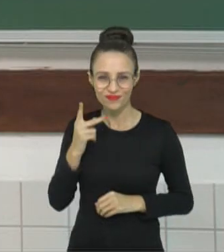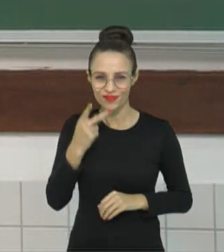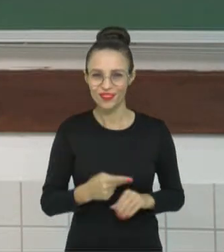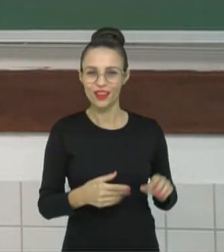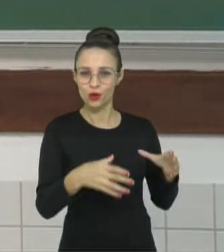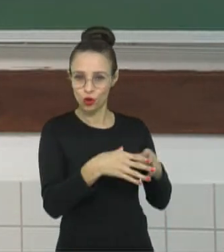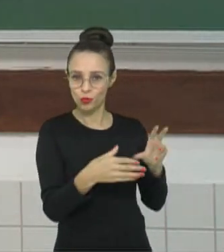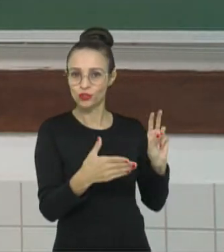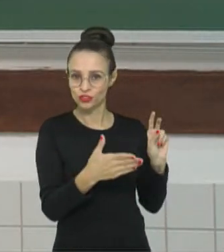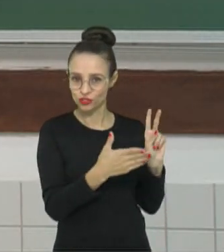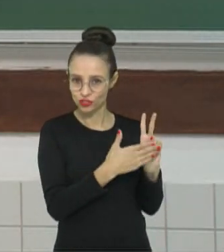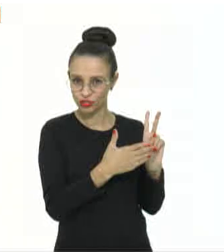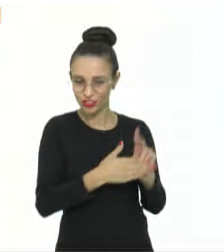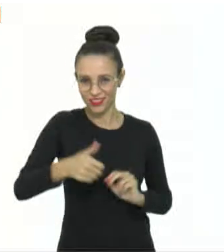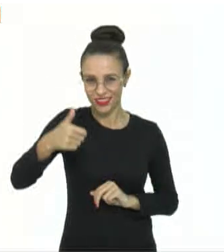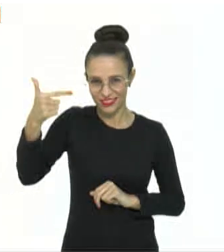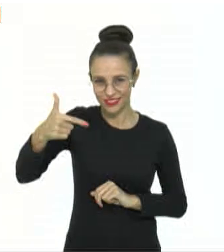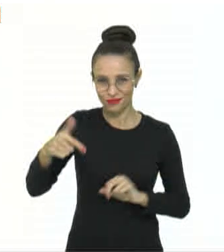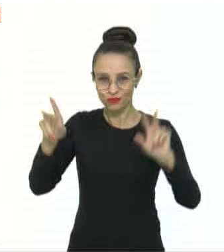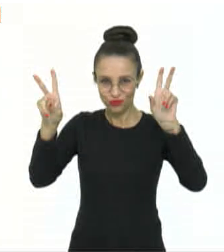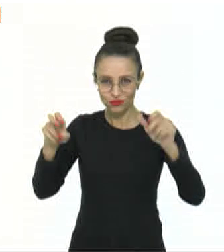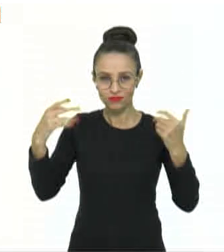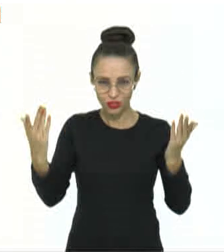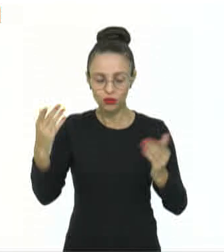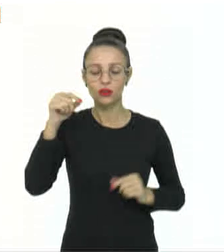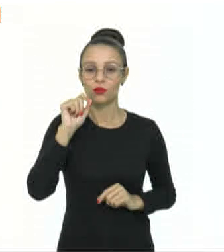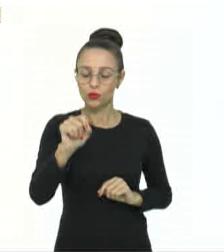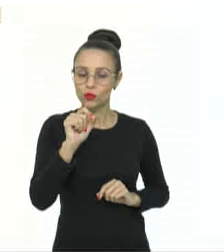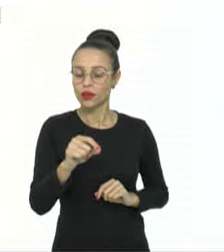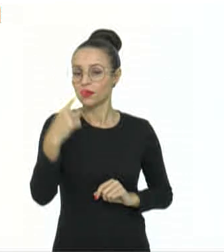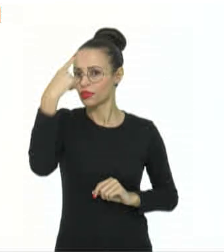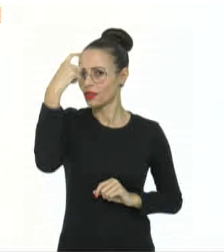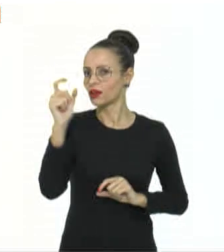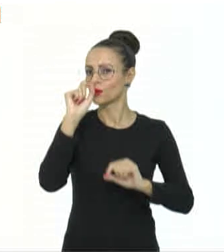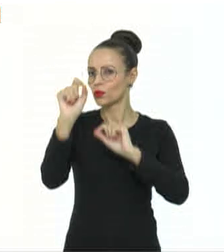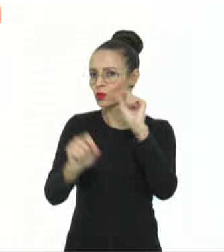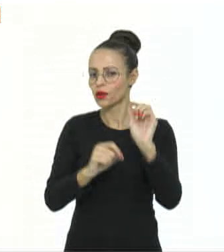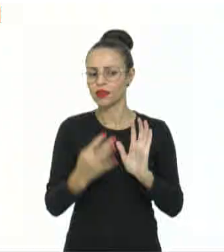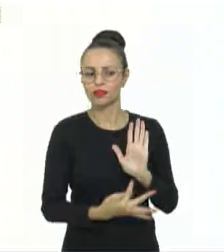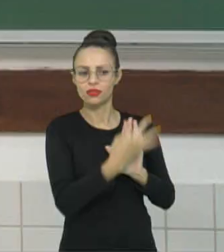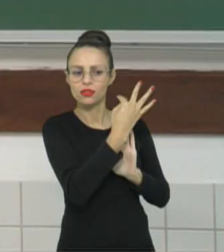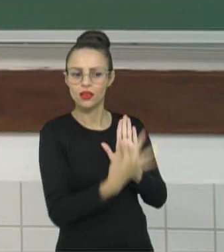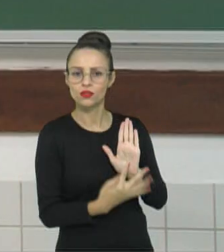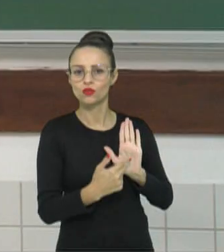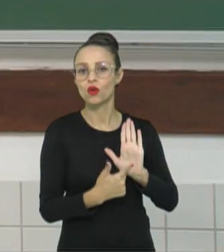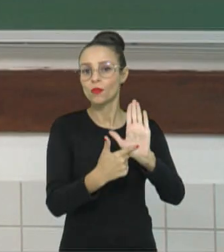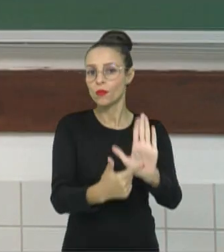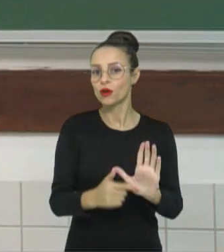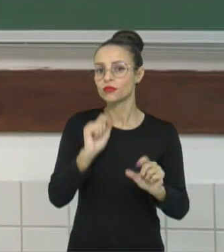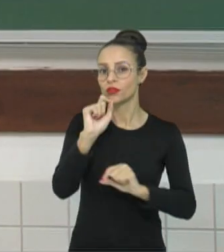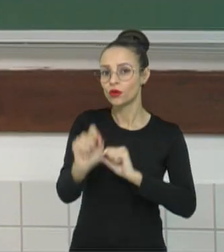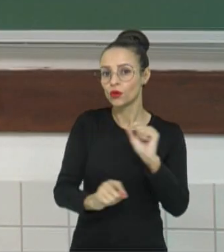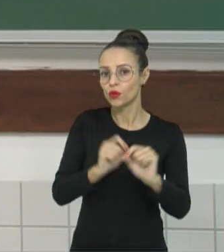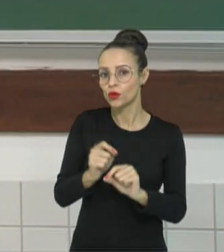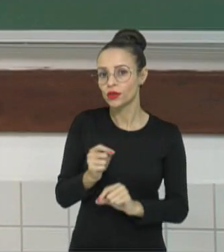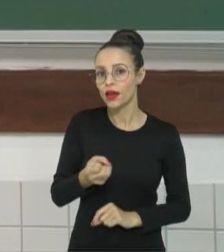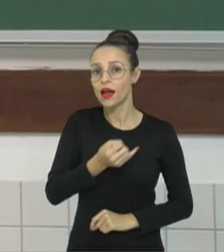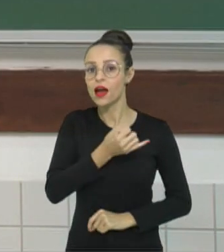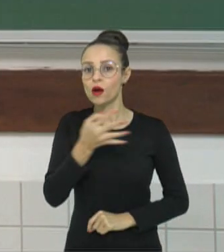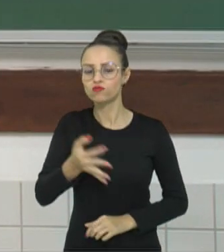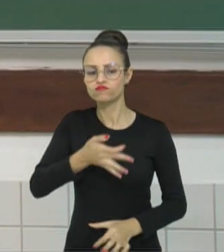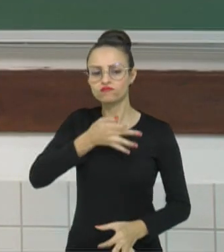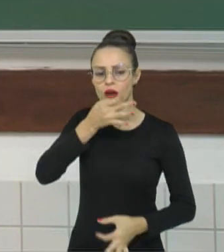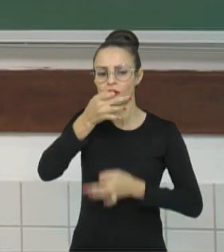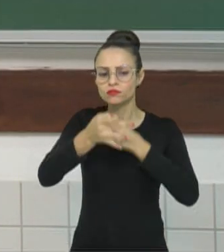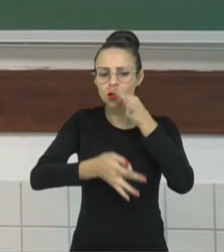indígenas nesse segundo título? Nós temos uma ideia de que o texto vai apresentar aí alguns